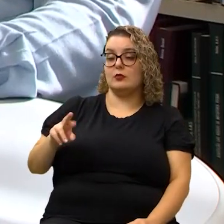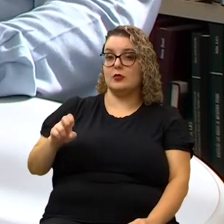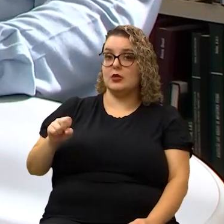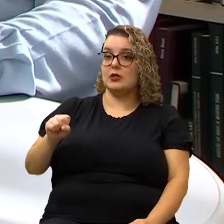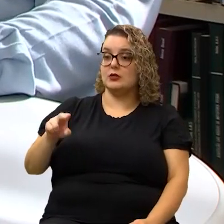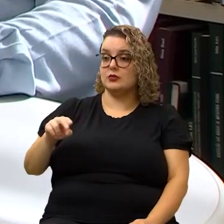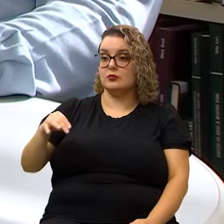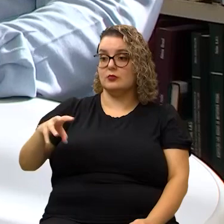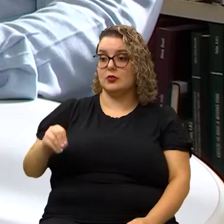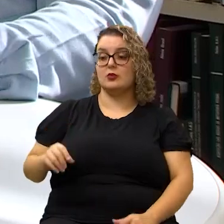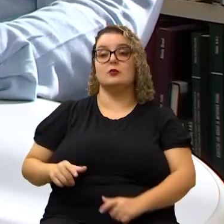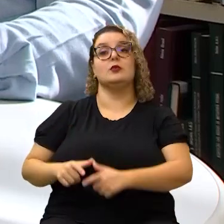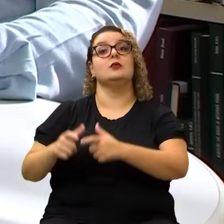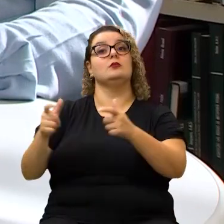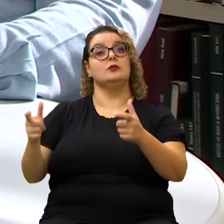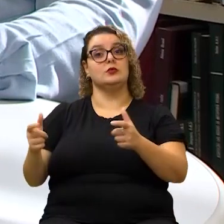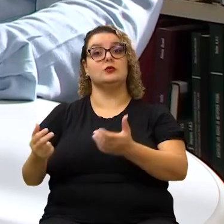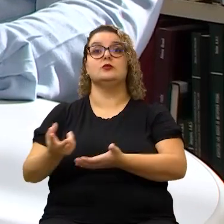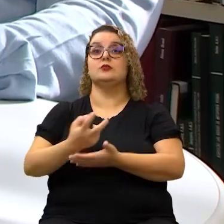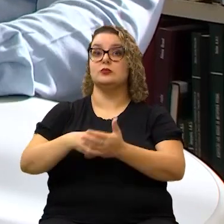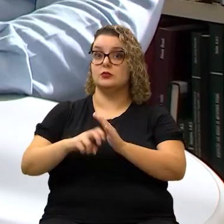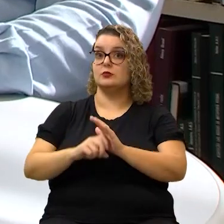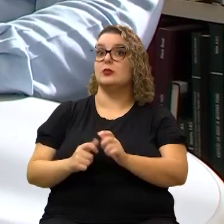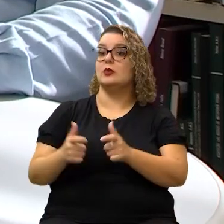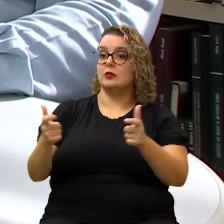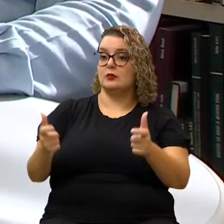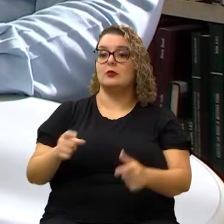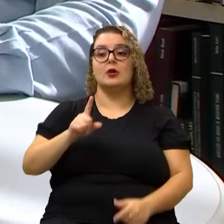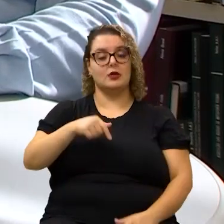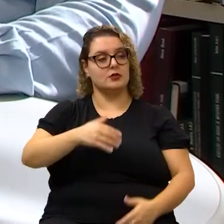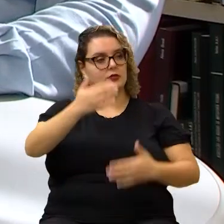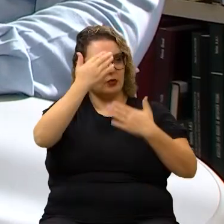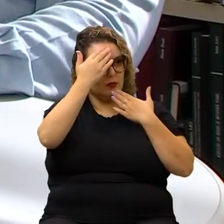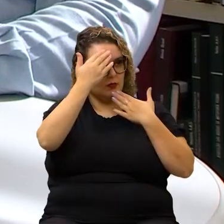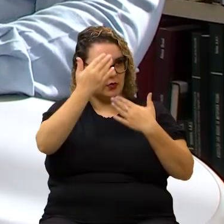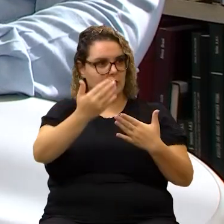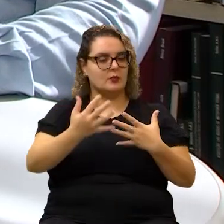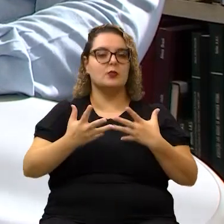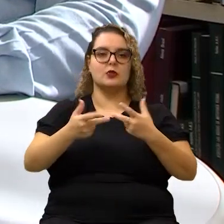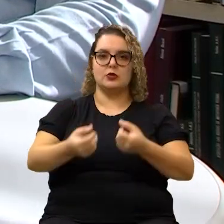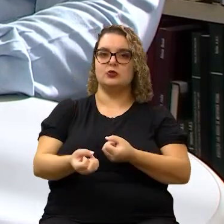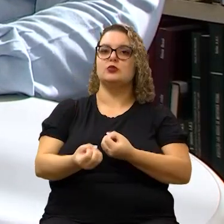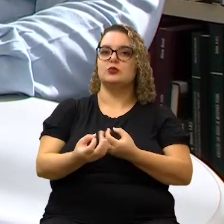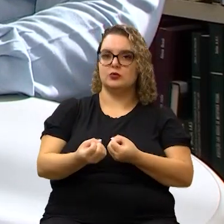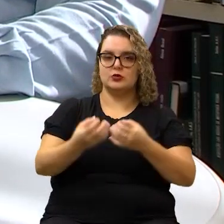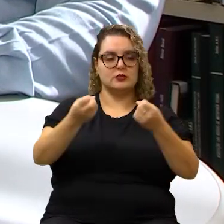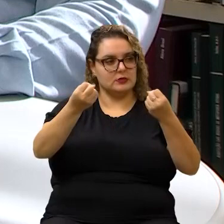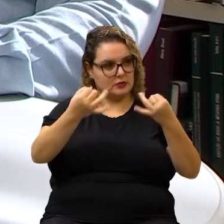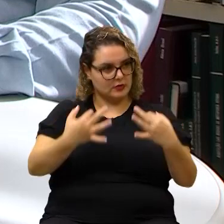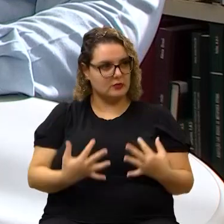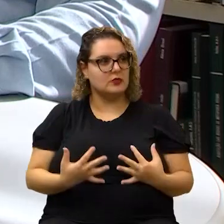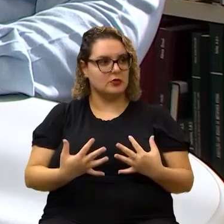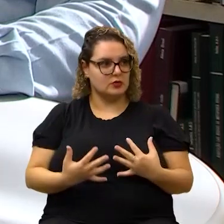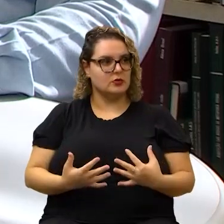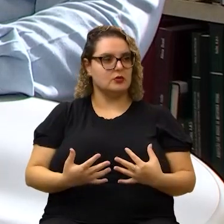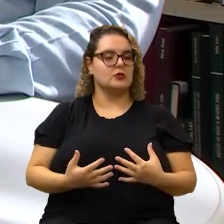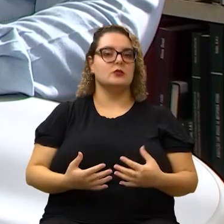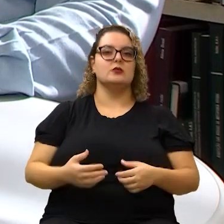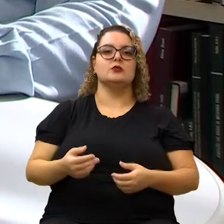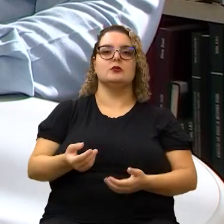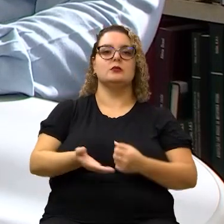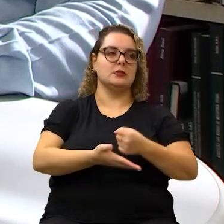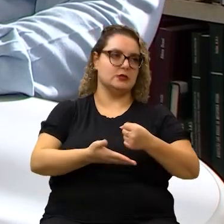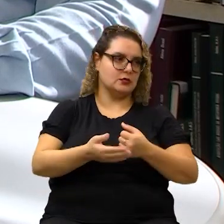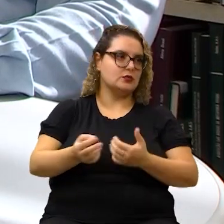lucro real, com um incremento bem grande de tributação. É isso então, professor. Muito obrigado por todas essas explicações sobre as